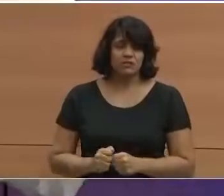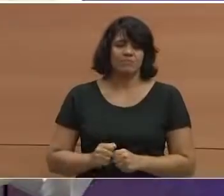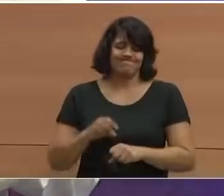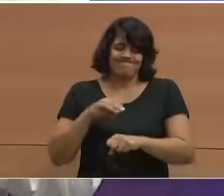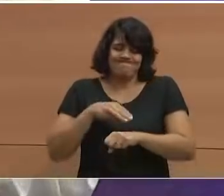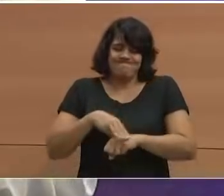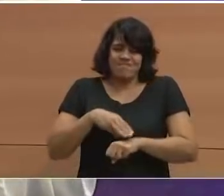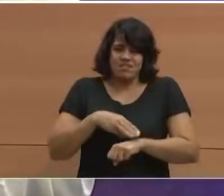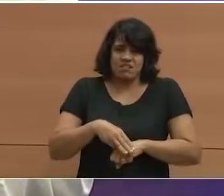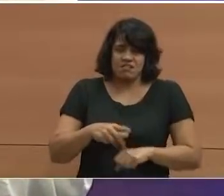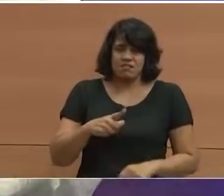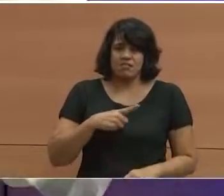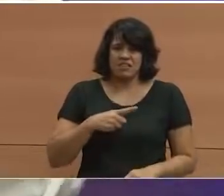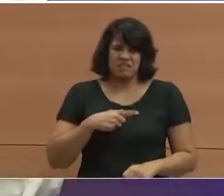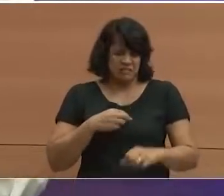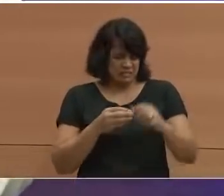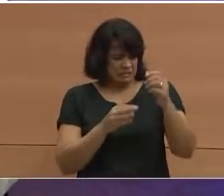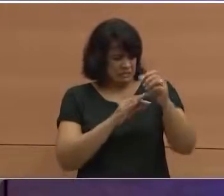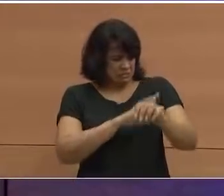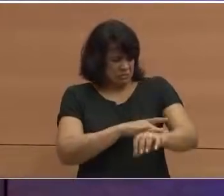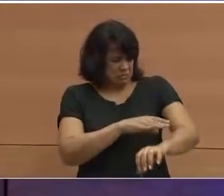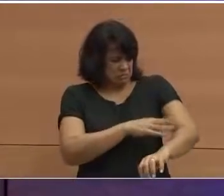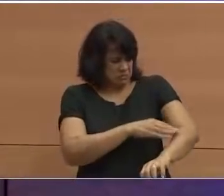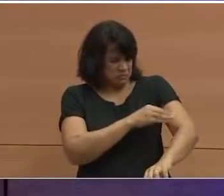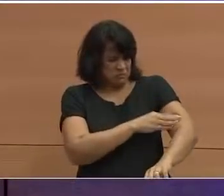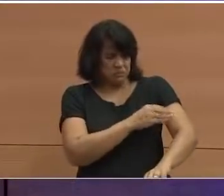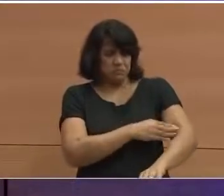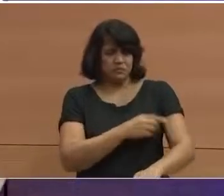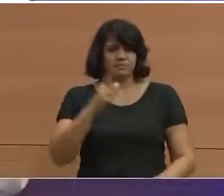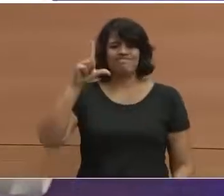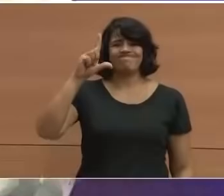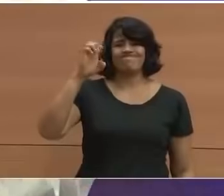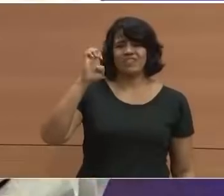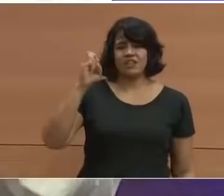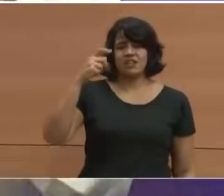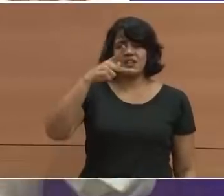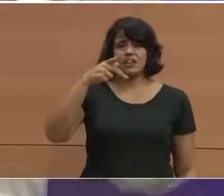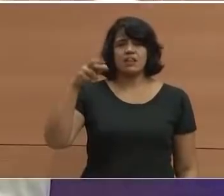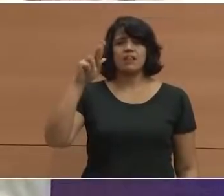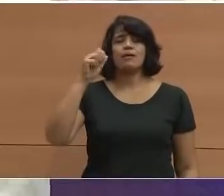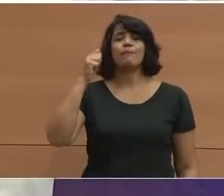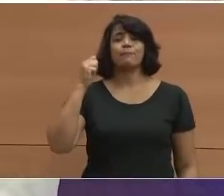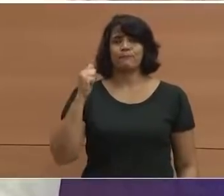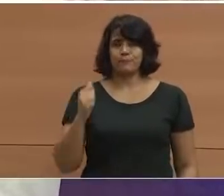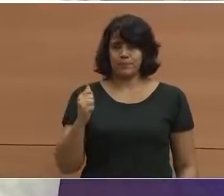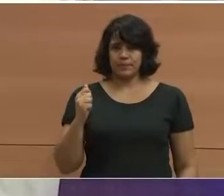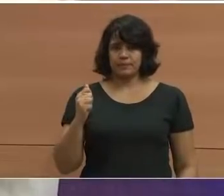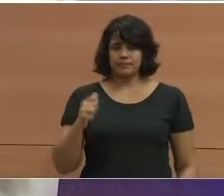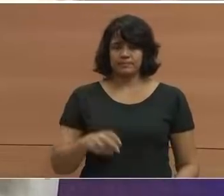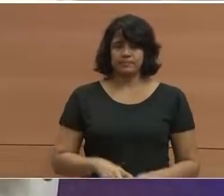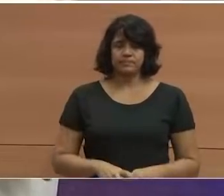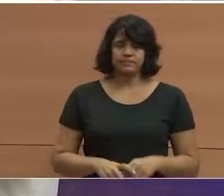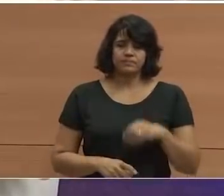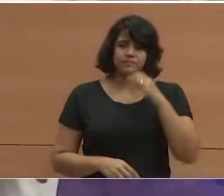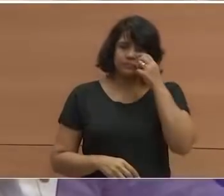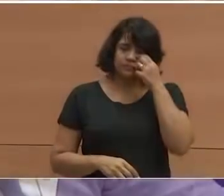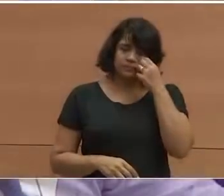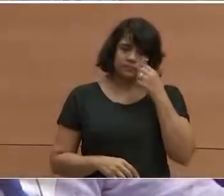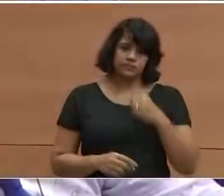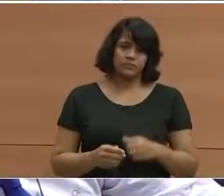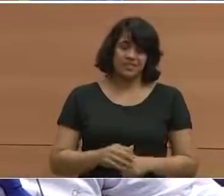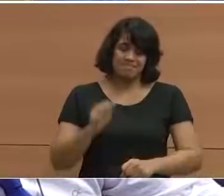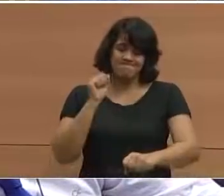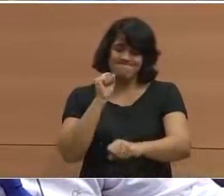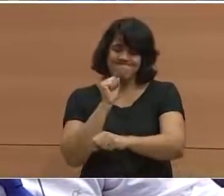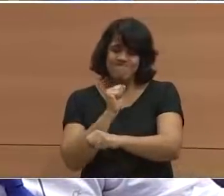medo, imediatamente se arrependeu. Ele não ficou leproso, mas a Miriam teve que ser detida por 7